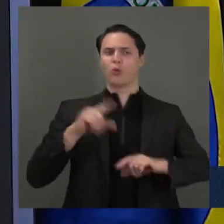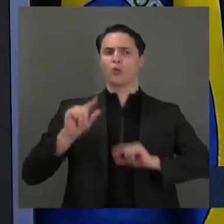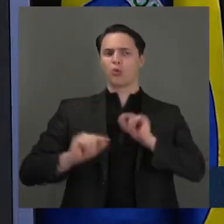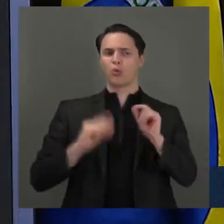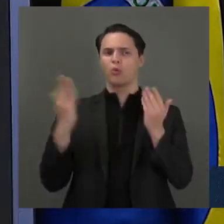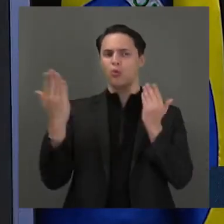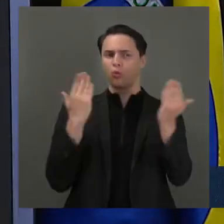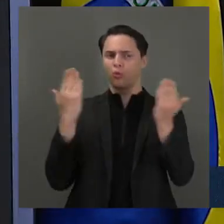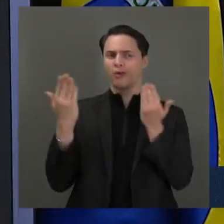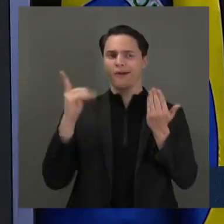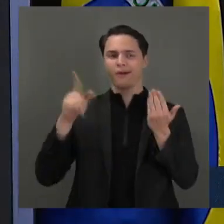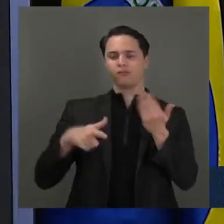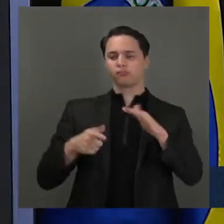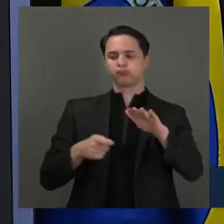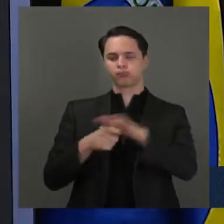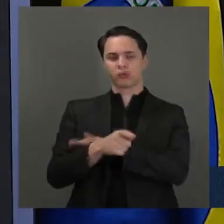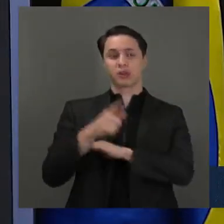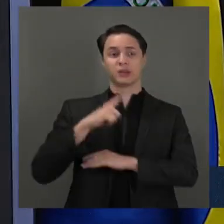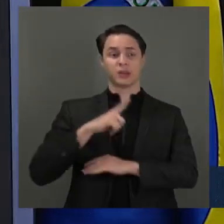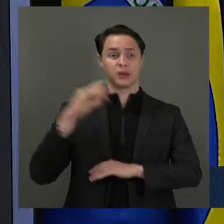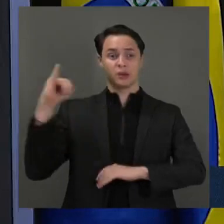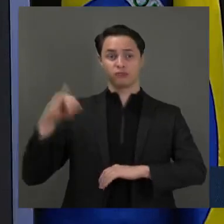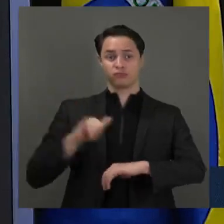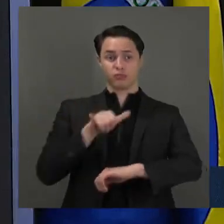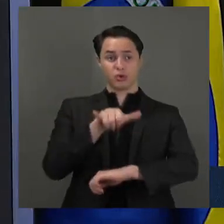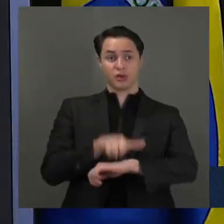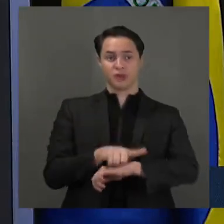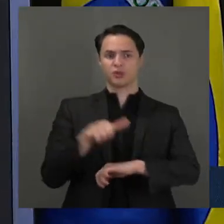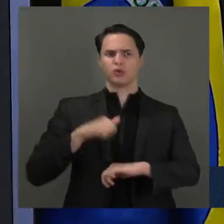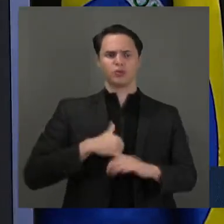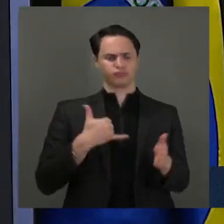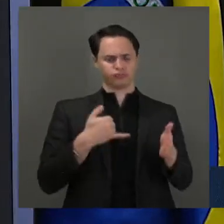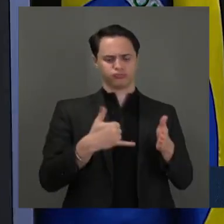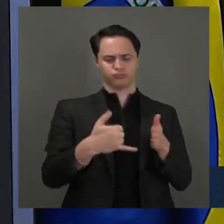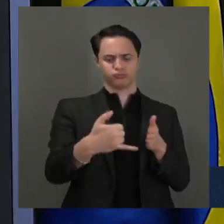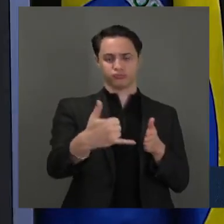um subsídio à importação de fertilizantes em